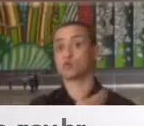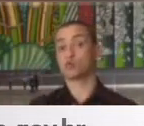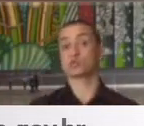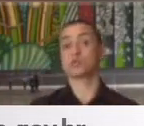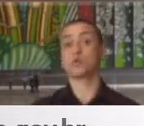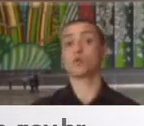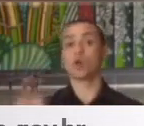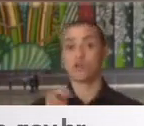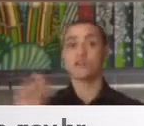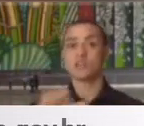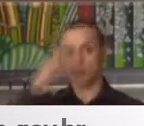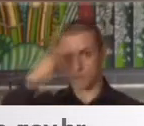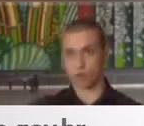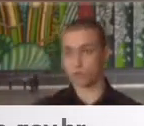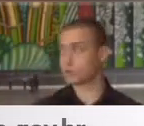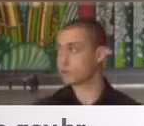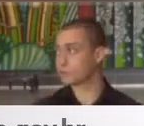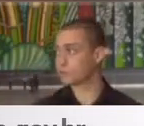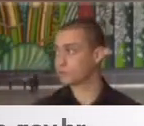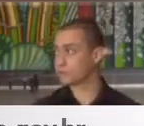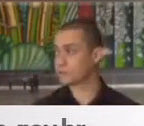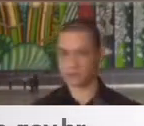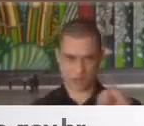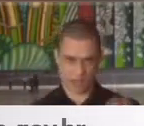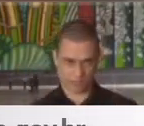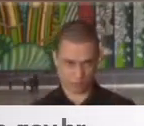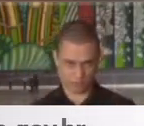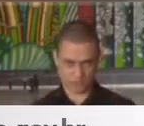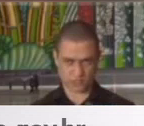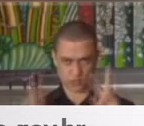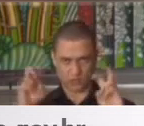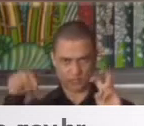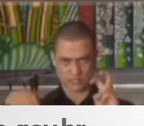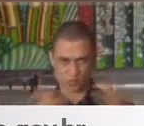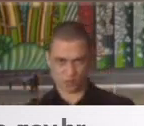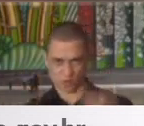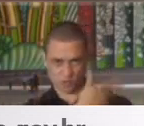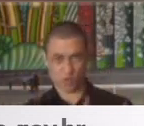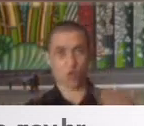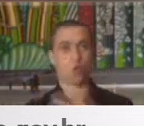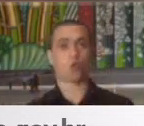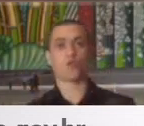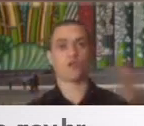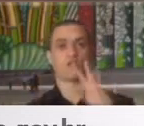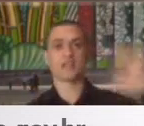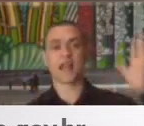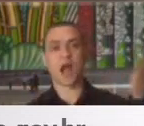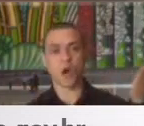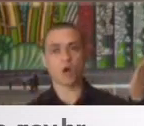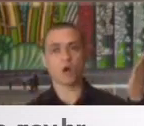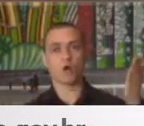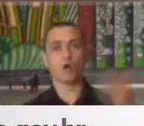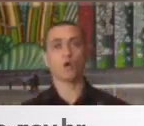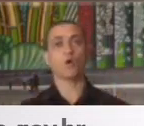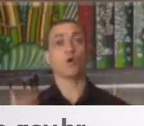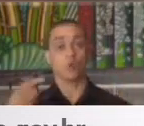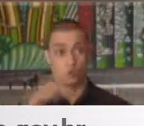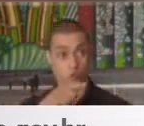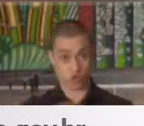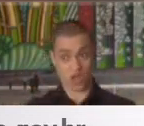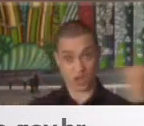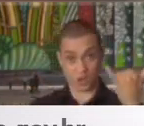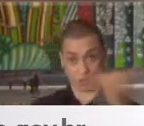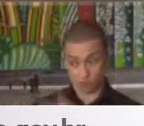conta própria? E aproveitando, perguntando desse relacionamento com o governo federal, o governo federal já foi avisado